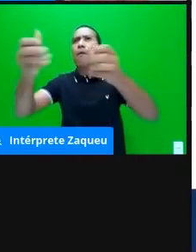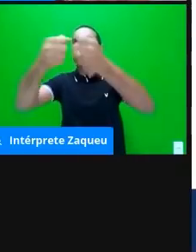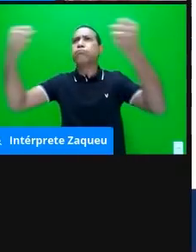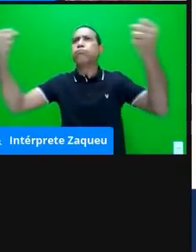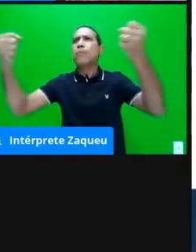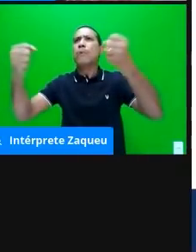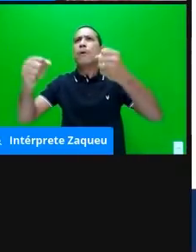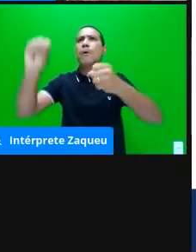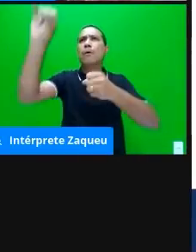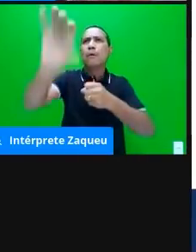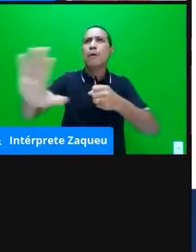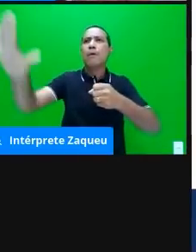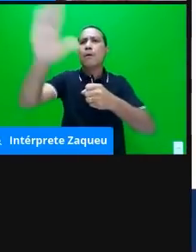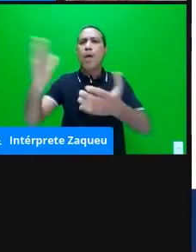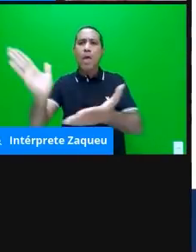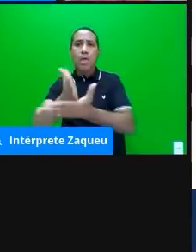em revistas,